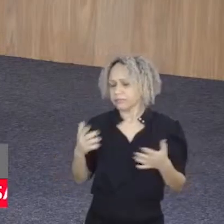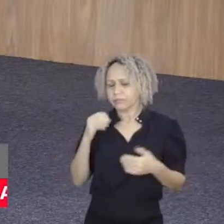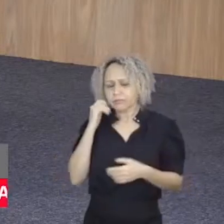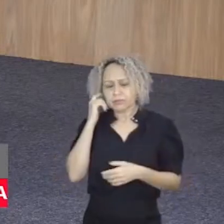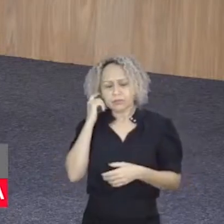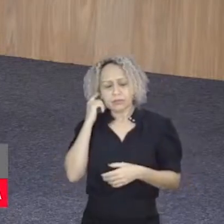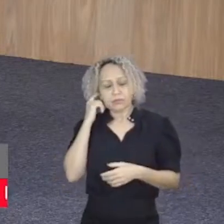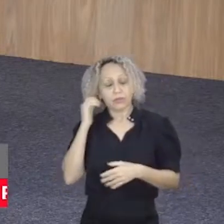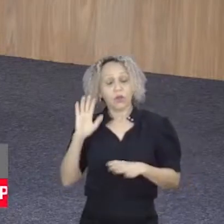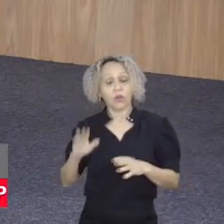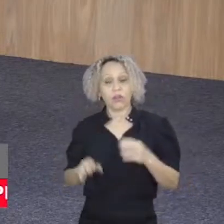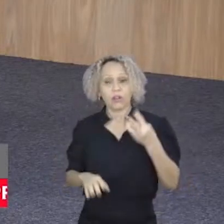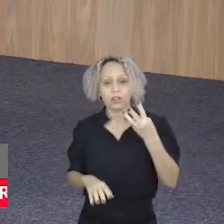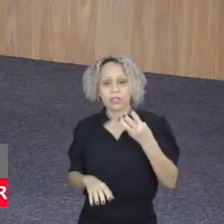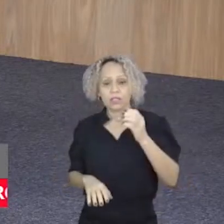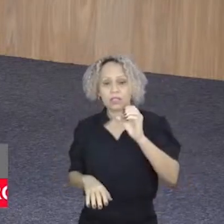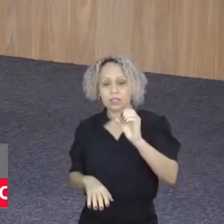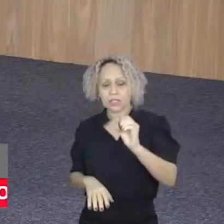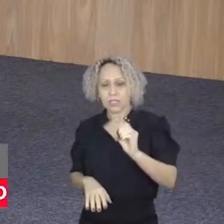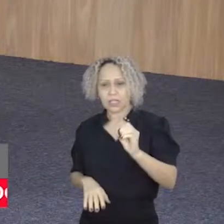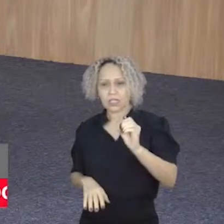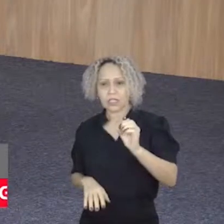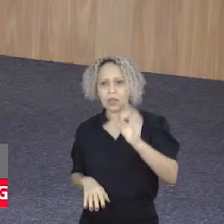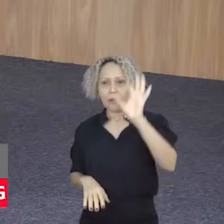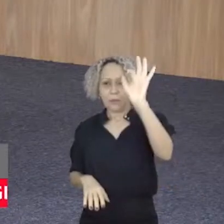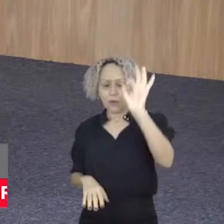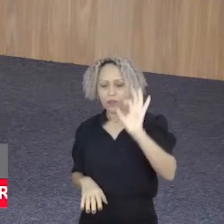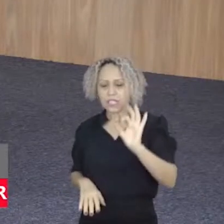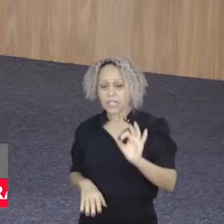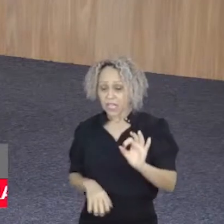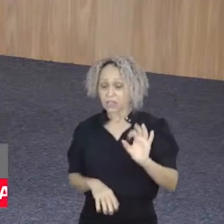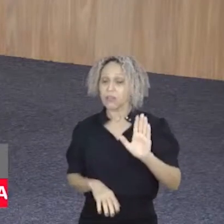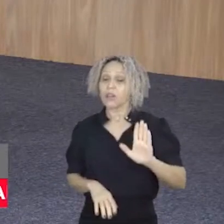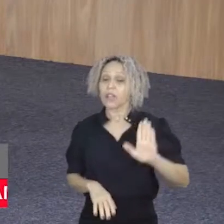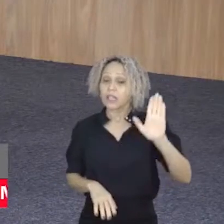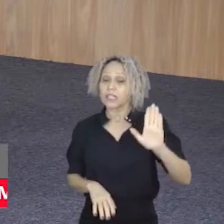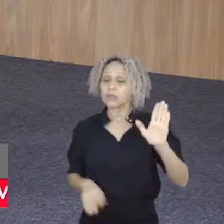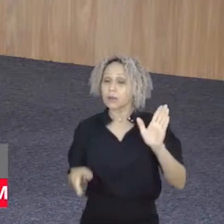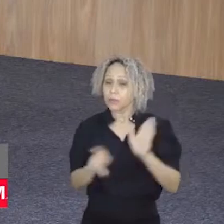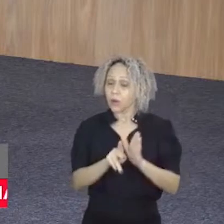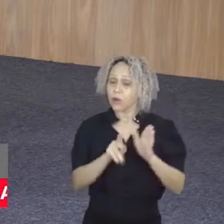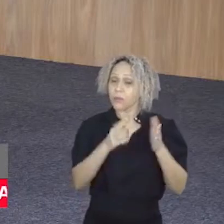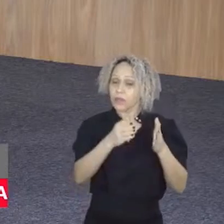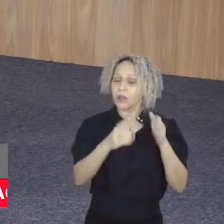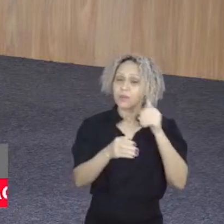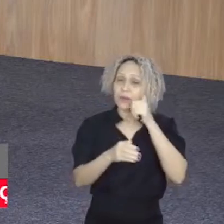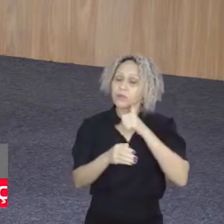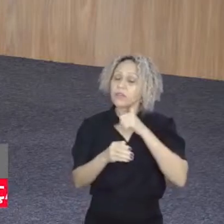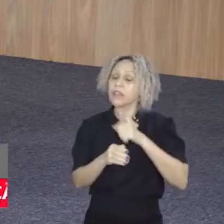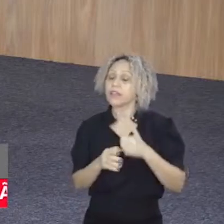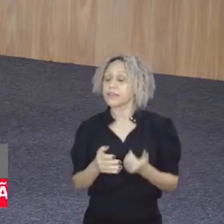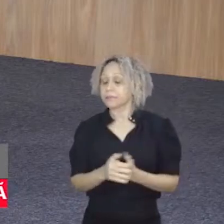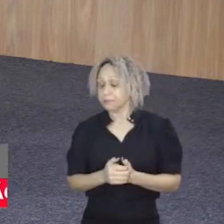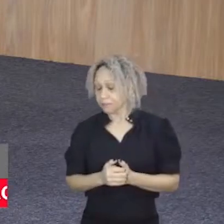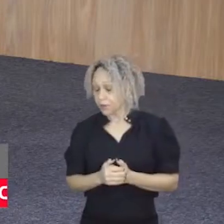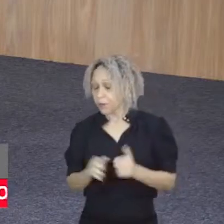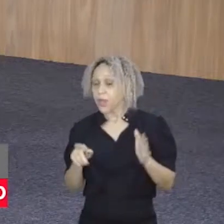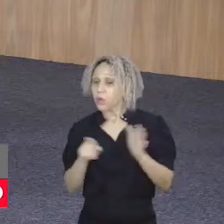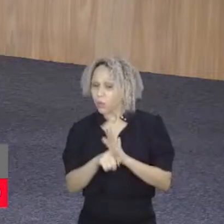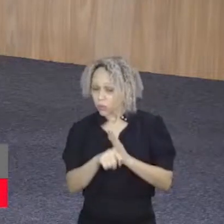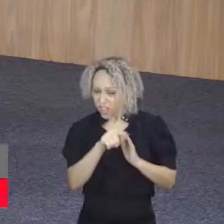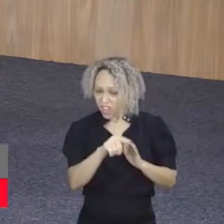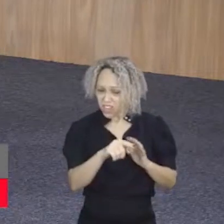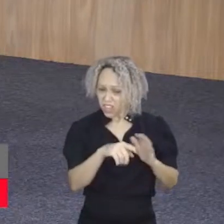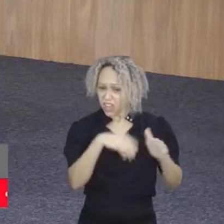de 30% da candidatura de mulheres. Eu queria saber, na sua opinião, se a gente avançou, se isso é